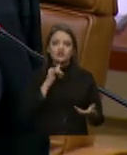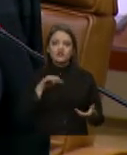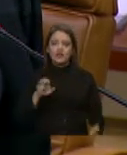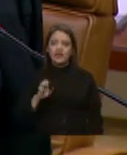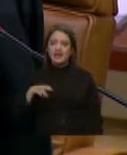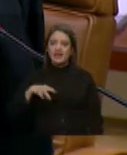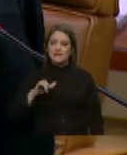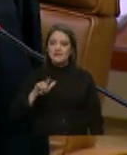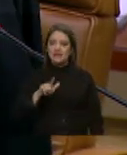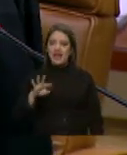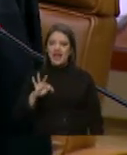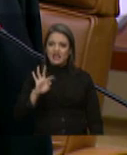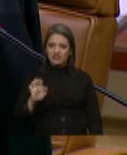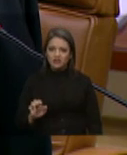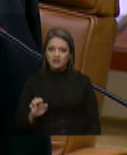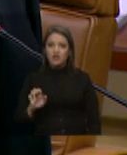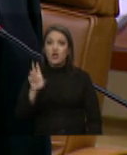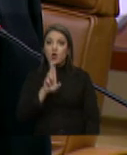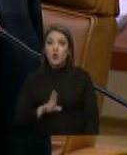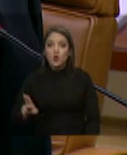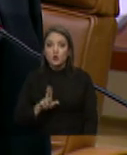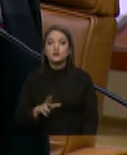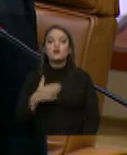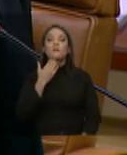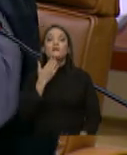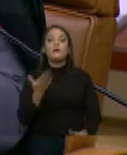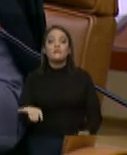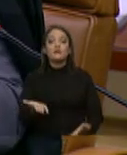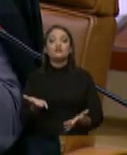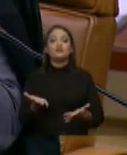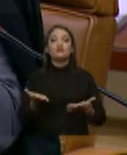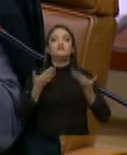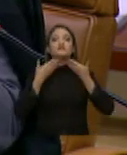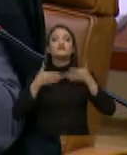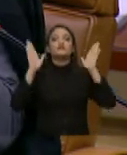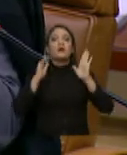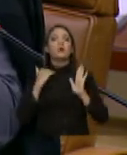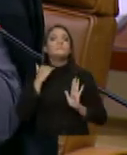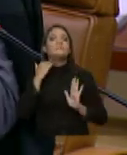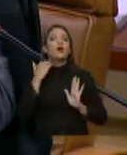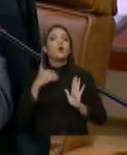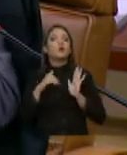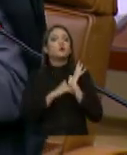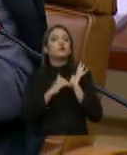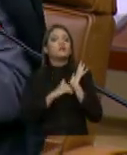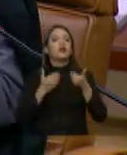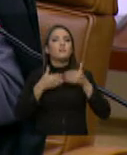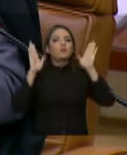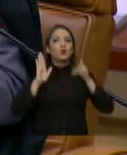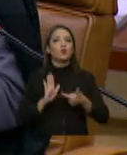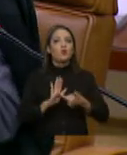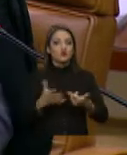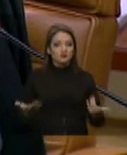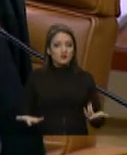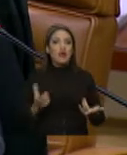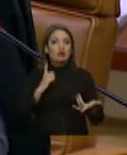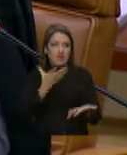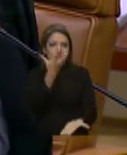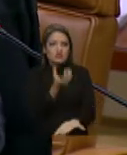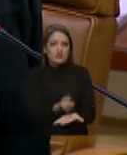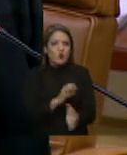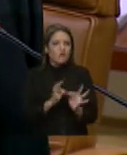milagre para conseguir uma quebra atingir no bancário os dados estão no banco é diferente para obter a troca